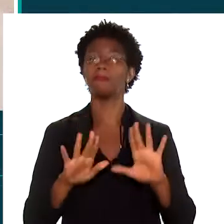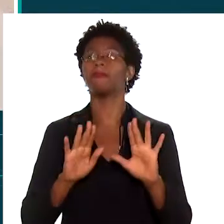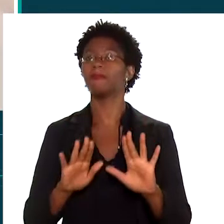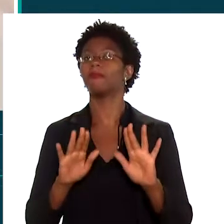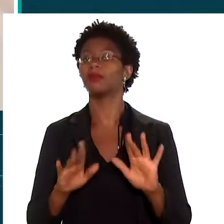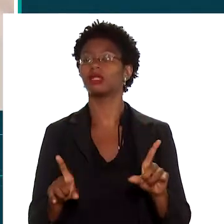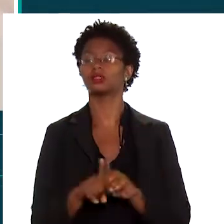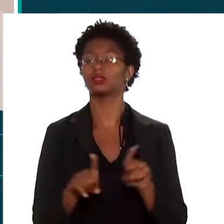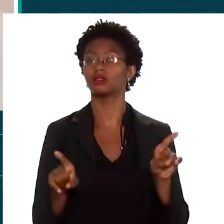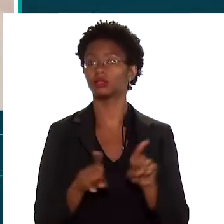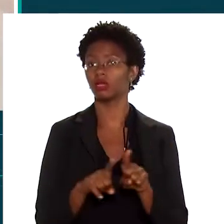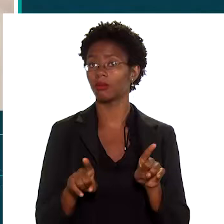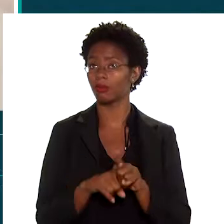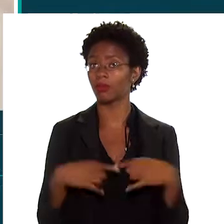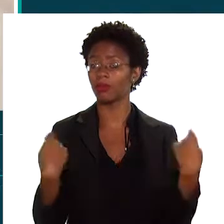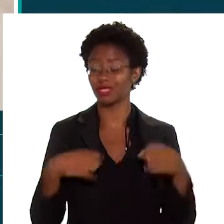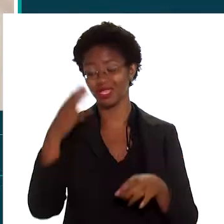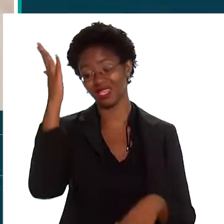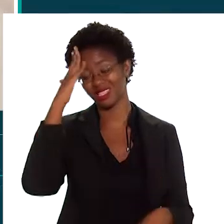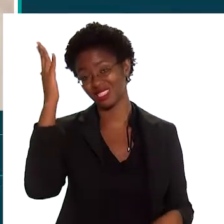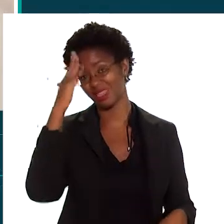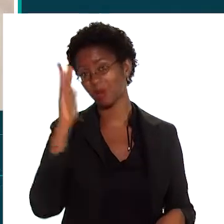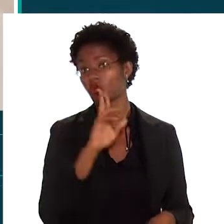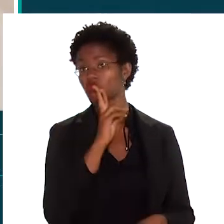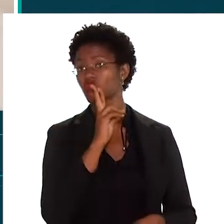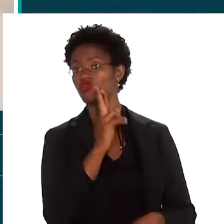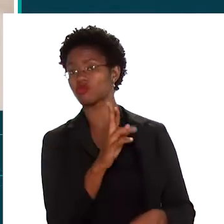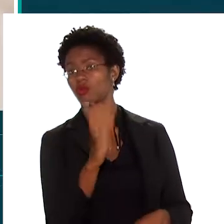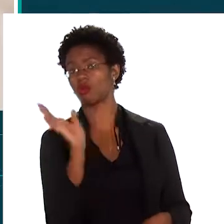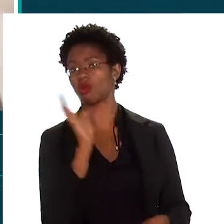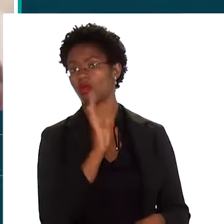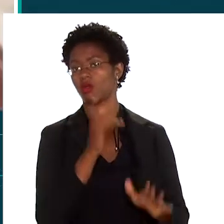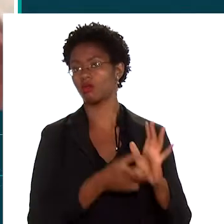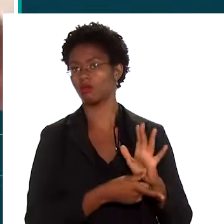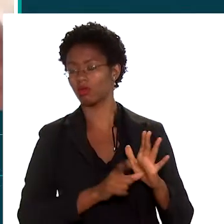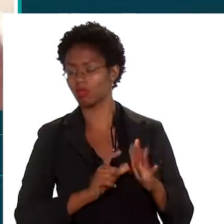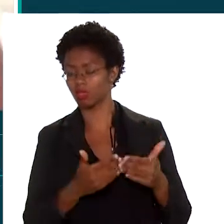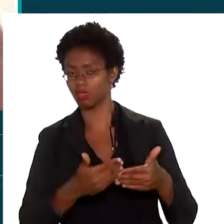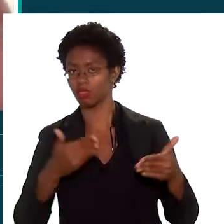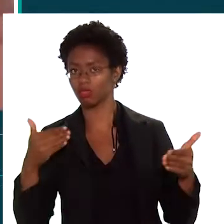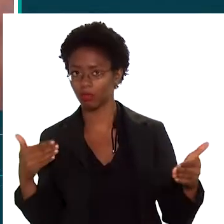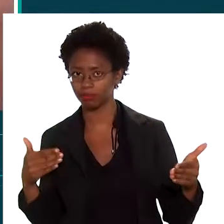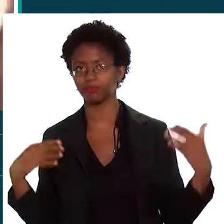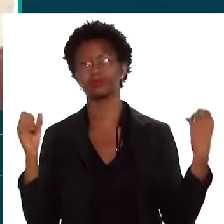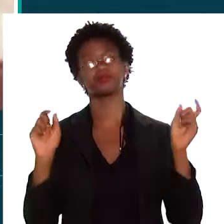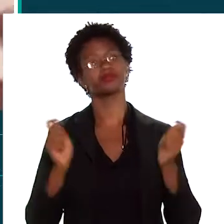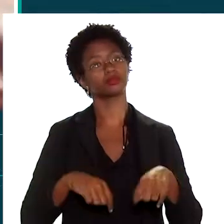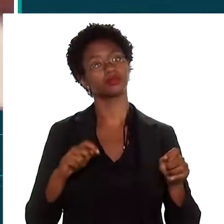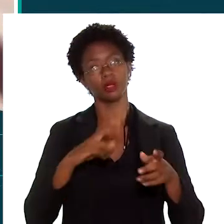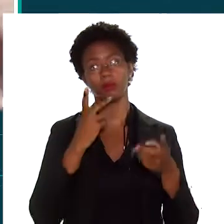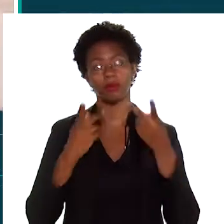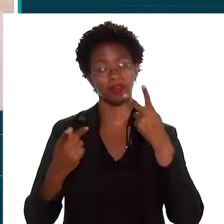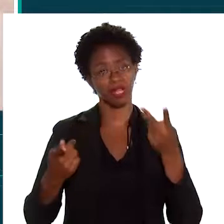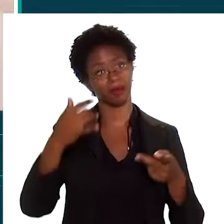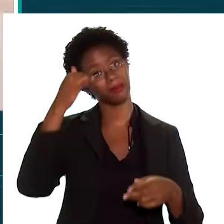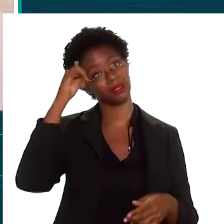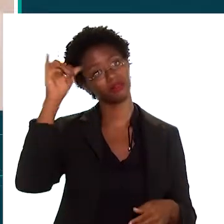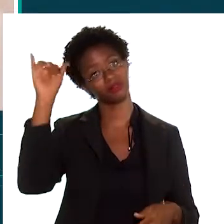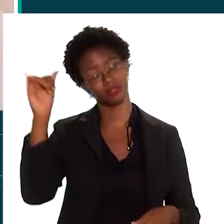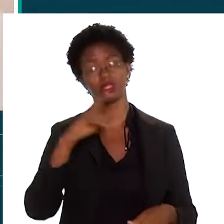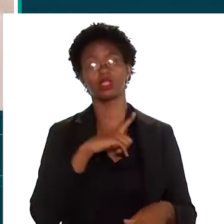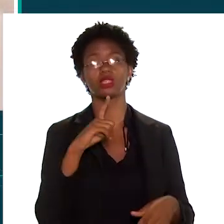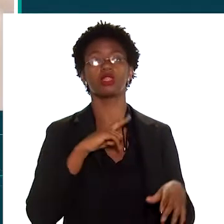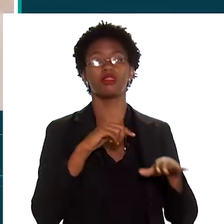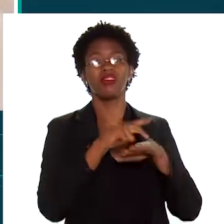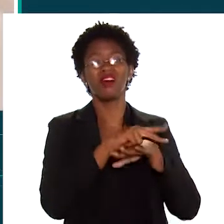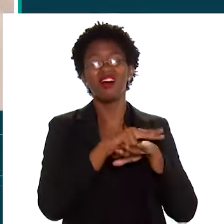entretanto, principalmente um diagnóstico precoce. A gente pode falar em prevenção tendo diversas